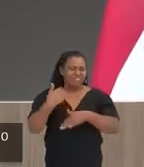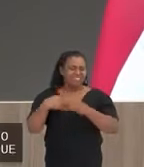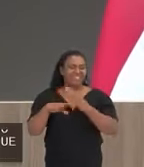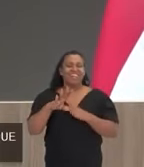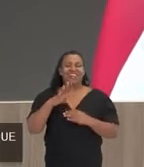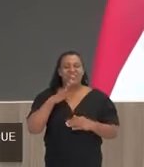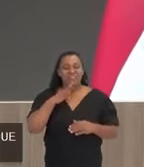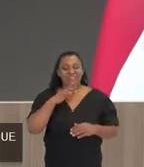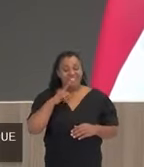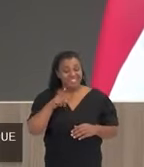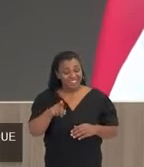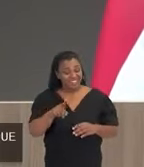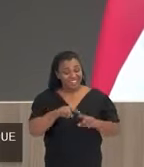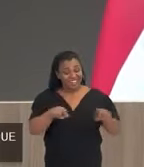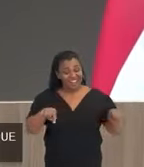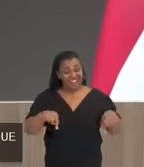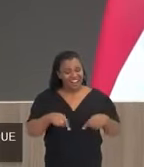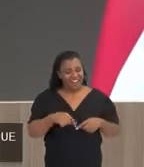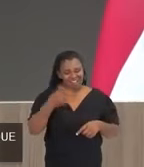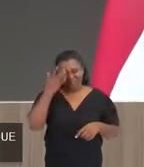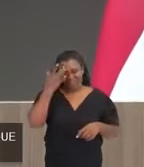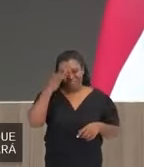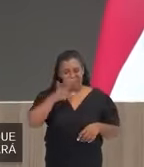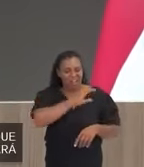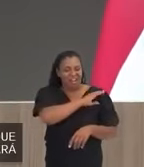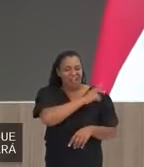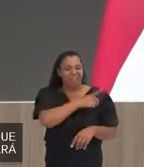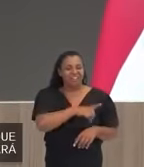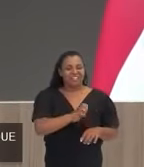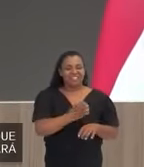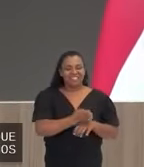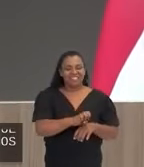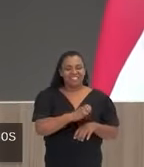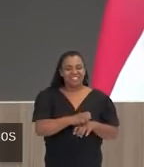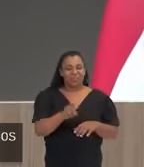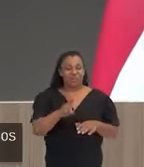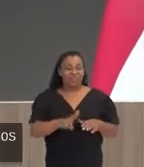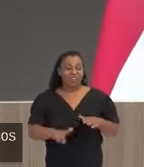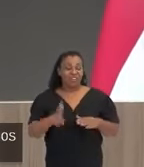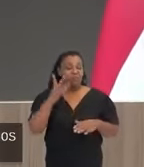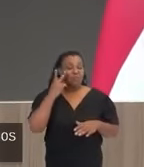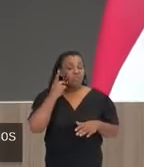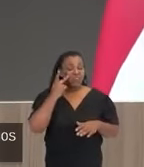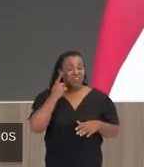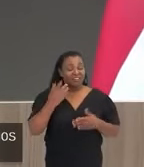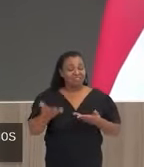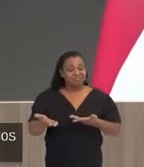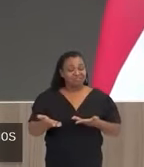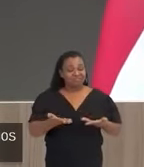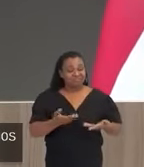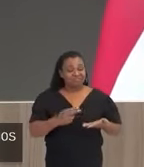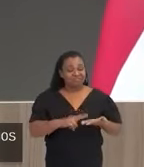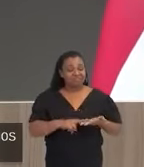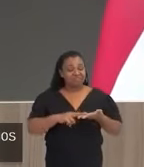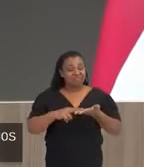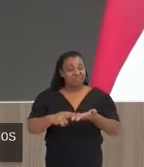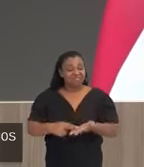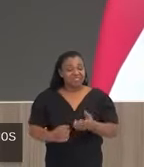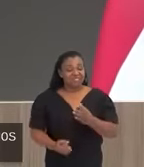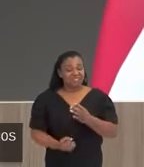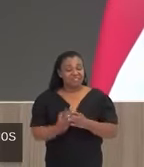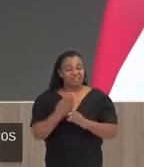era o coordenador de estágio da Universidade Federal do Ceará. Mandamos o convite para a construção de um